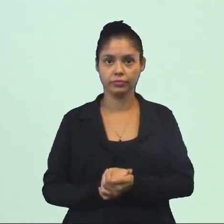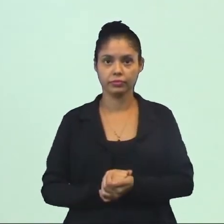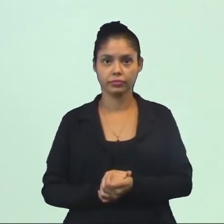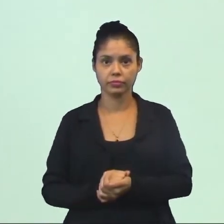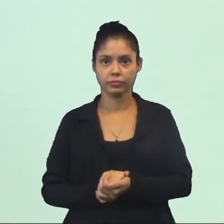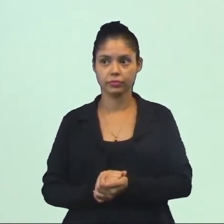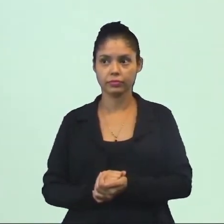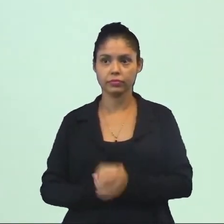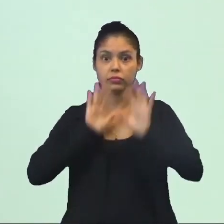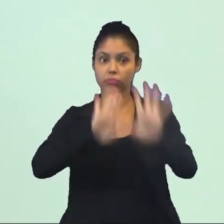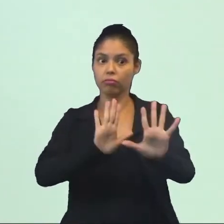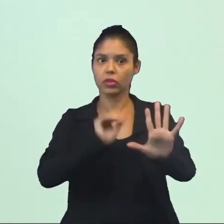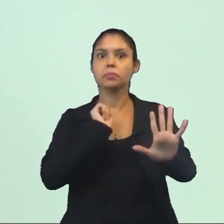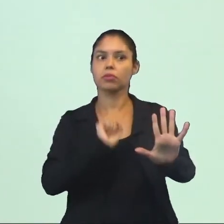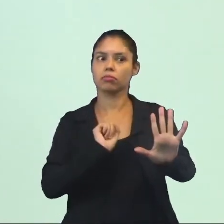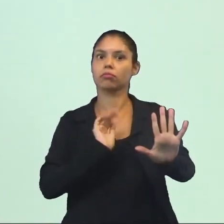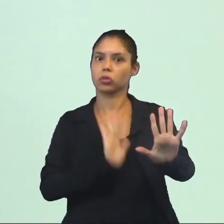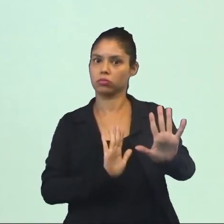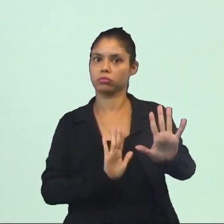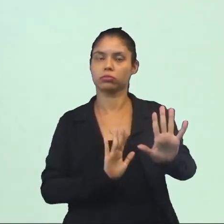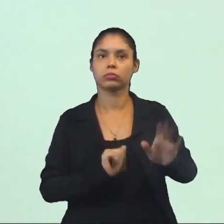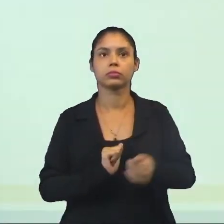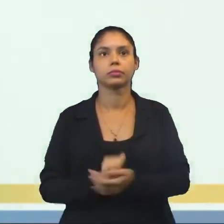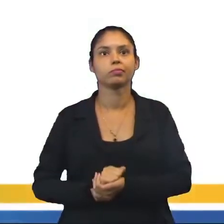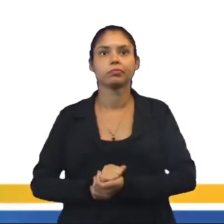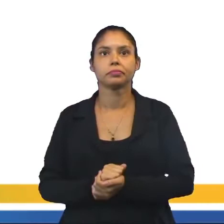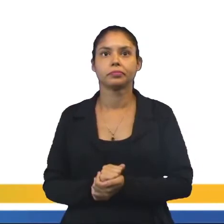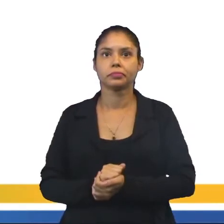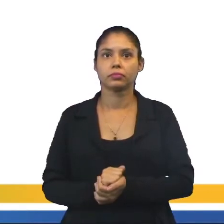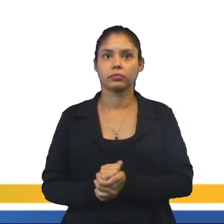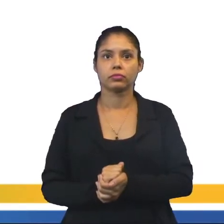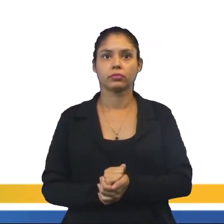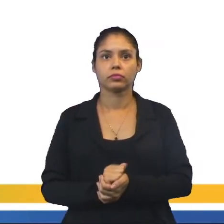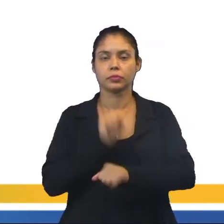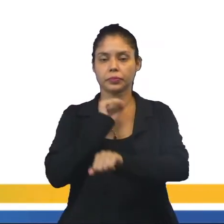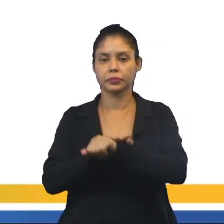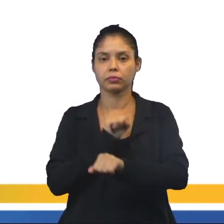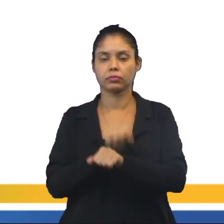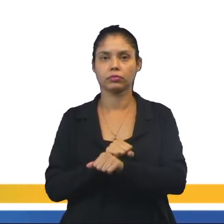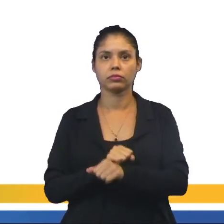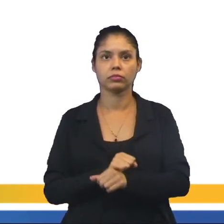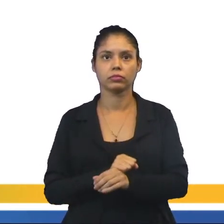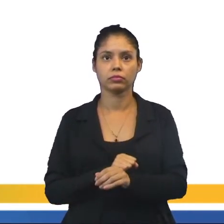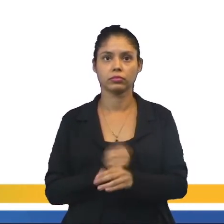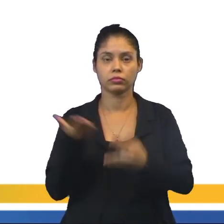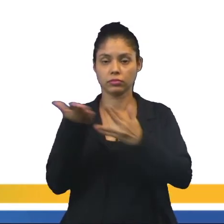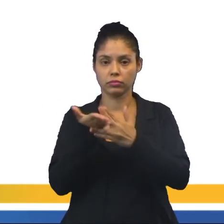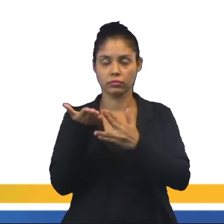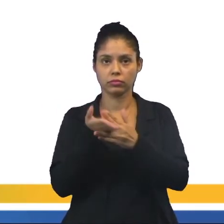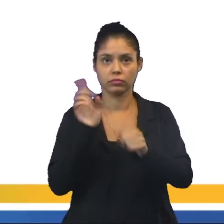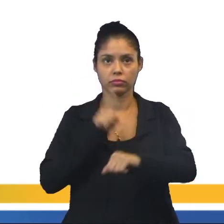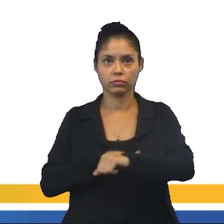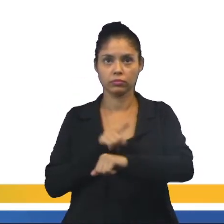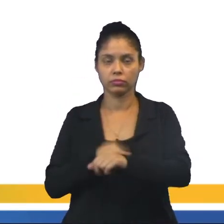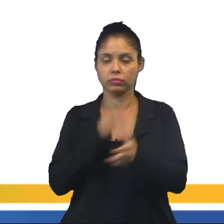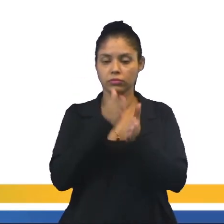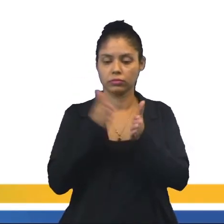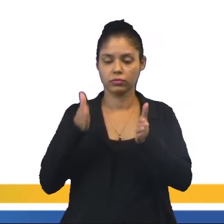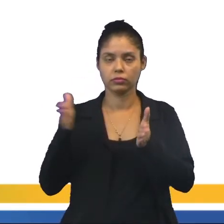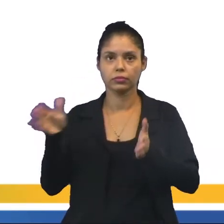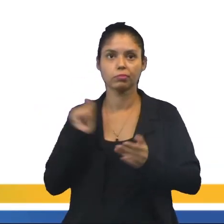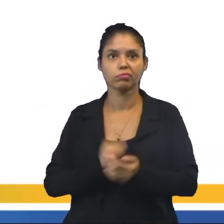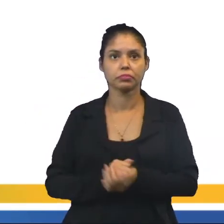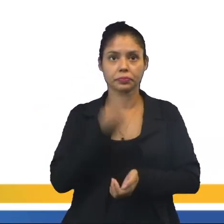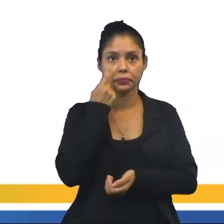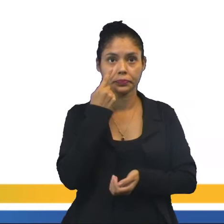pausa né Dá um tempo né e a pausa coloquei aí ó os intervalo de tempo esses